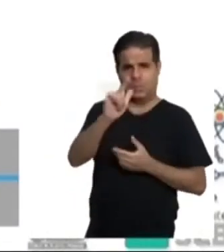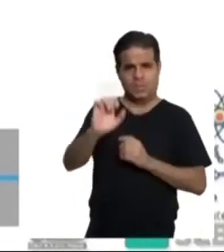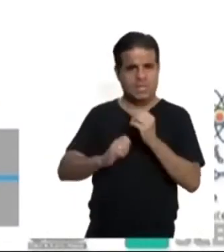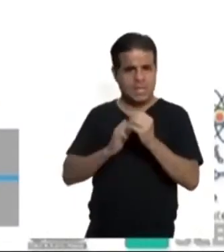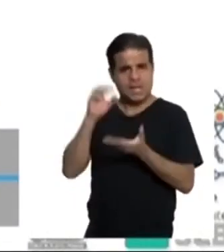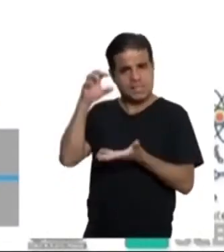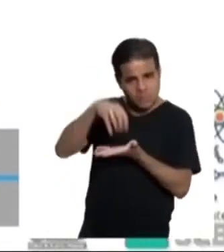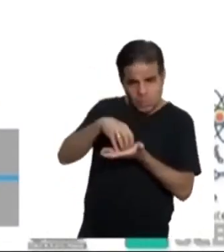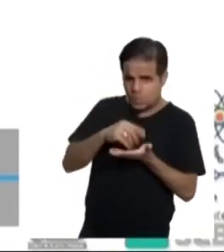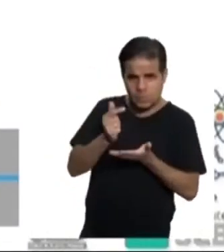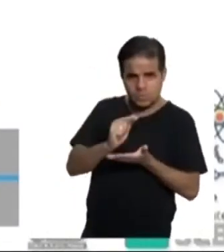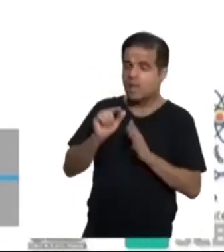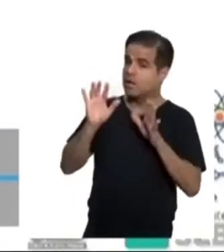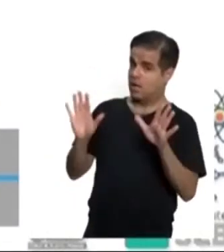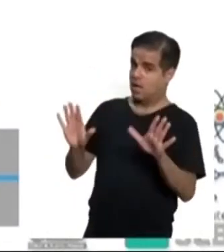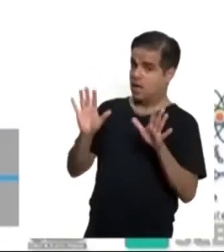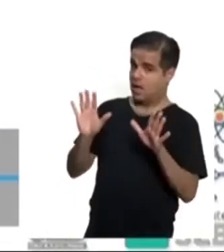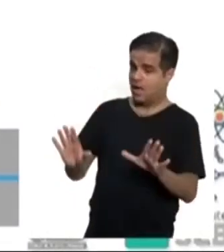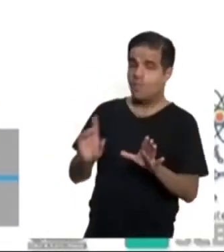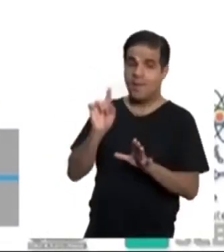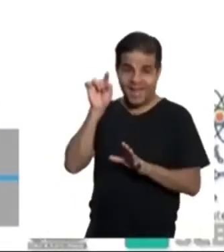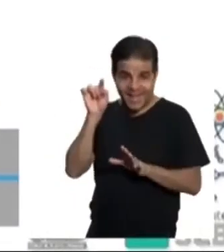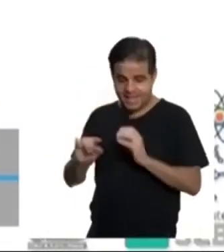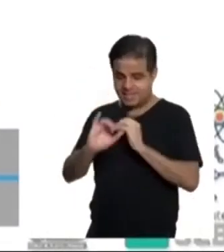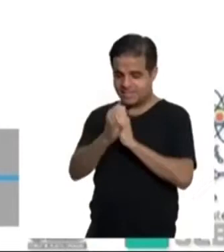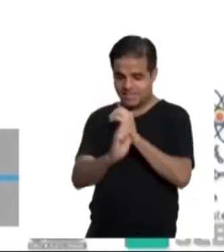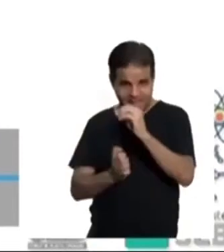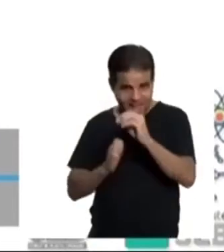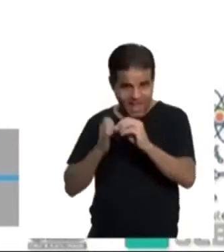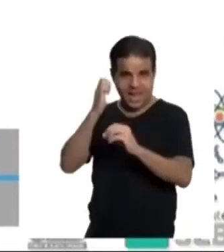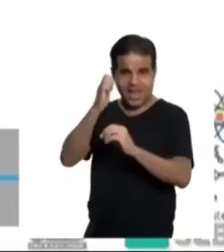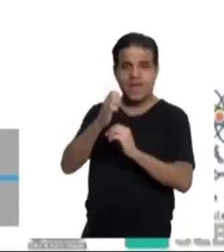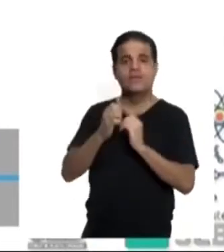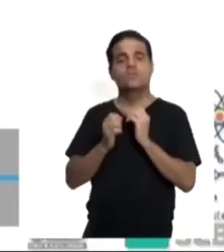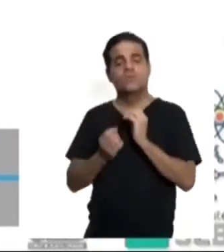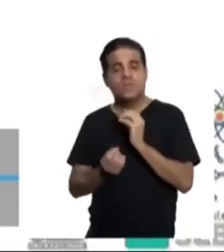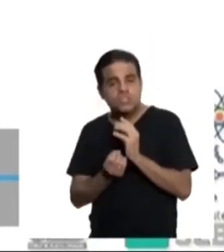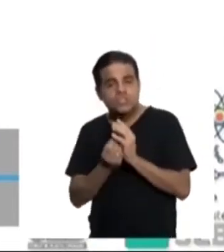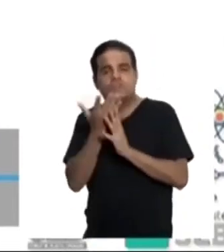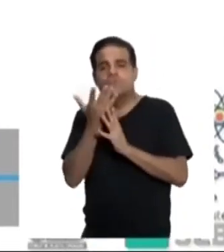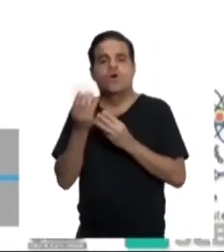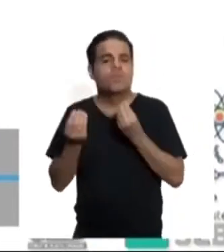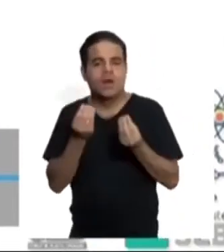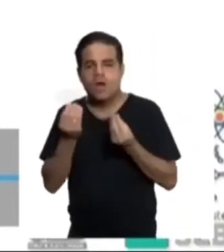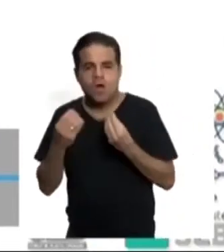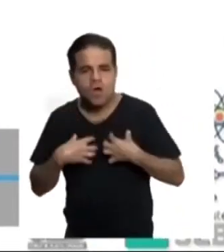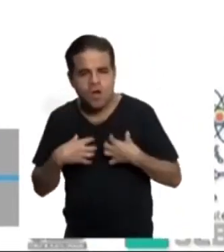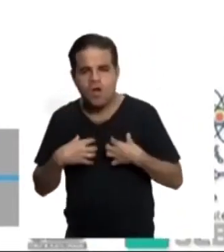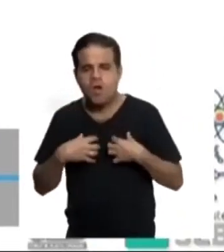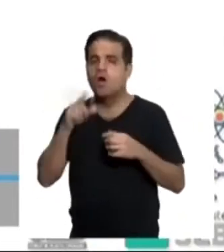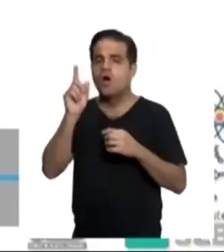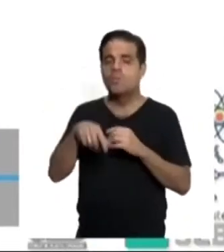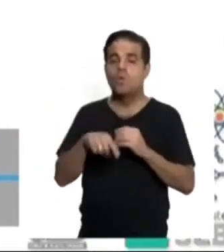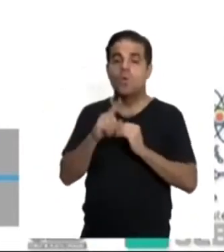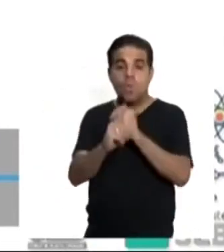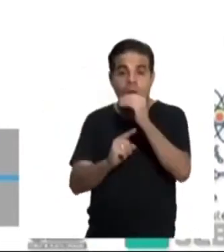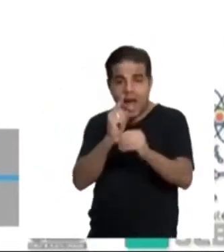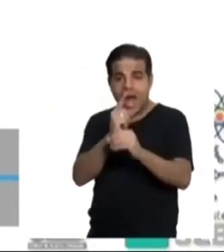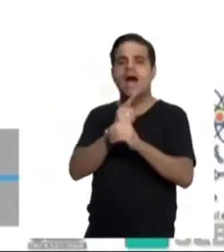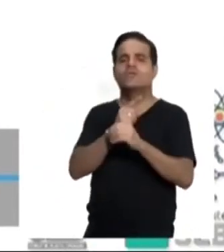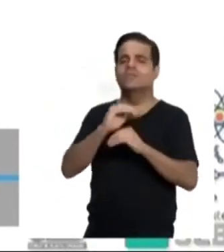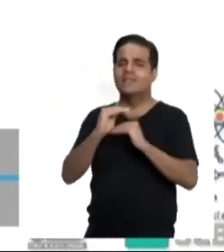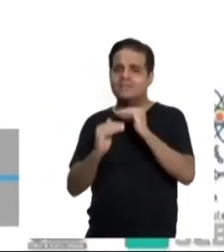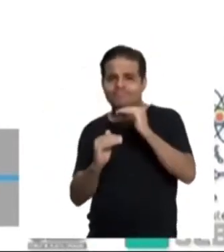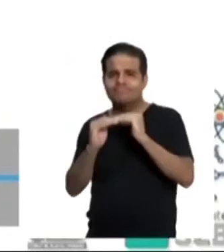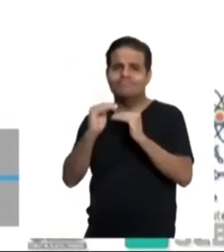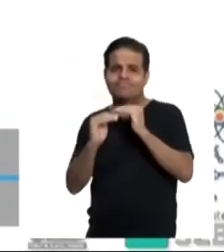núcleo. Calma. Esse elétron que ele se forma da seguinte maneira. O átomo está tão instável,